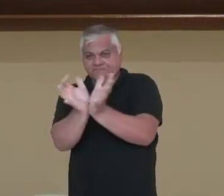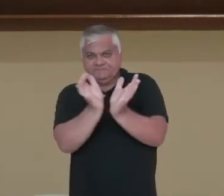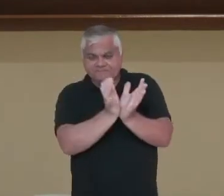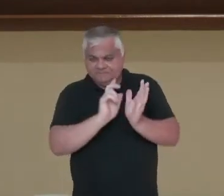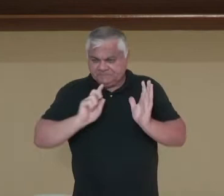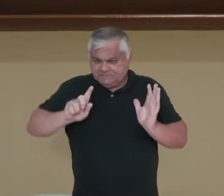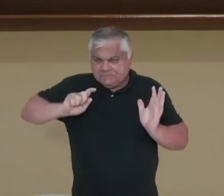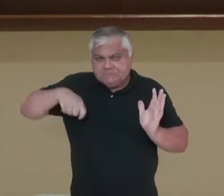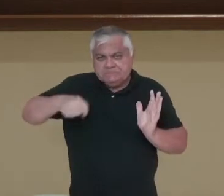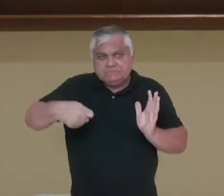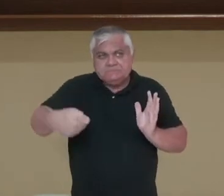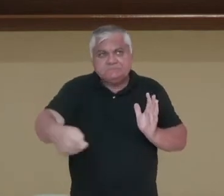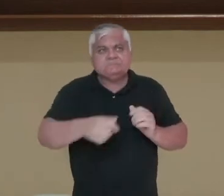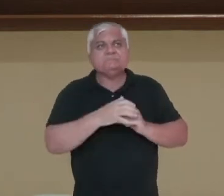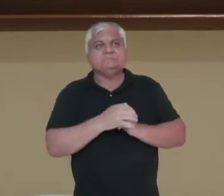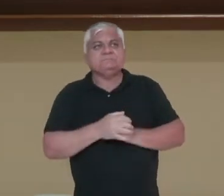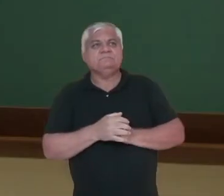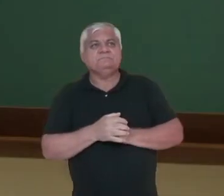a gente vai ter a